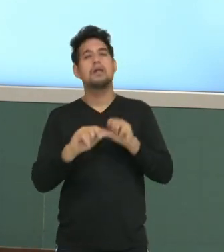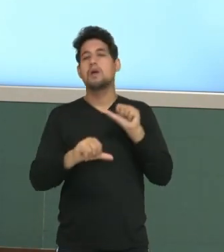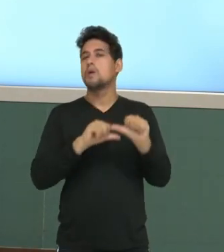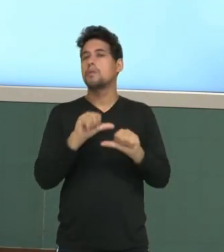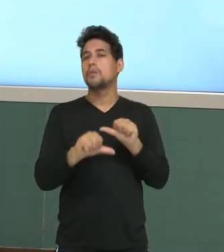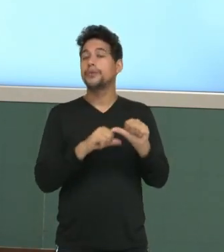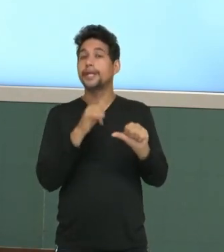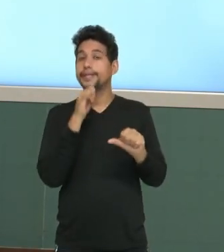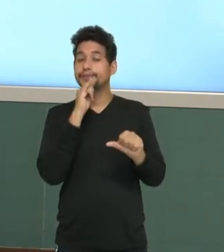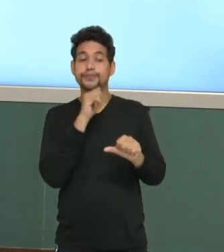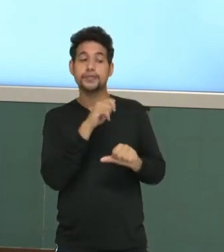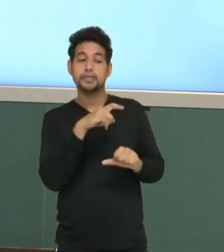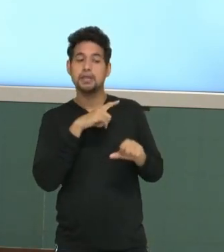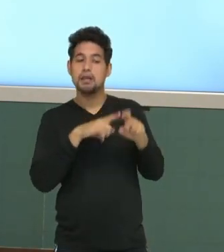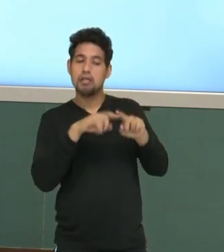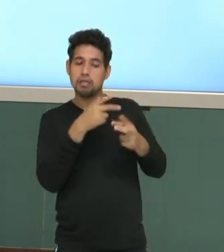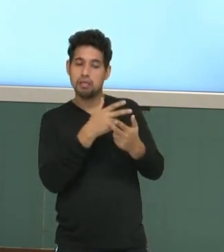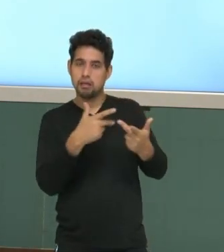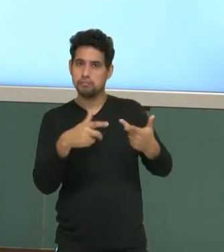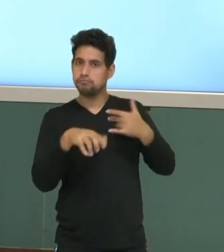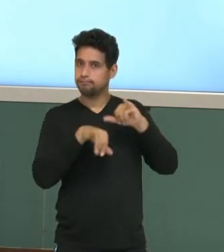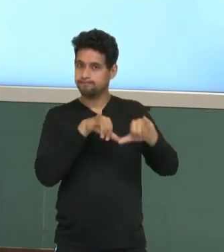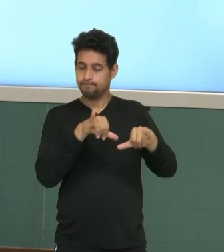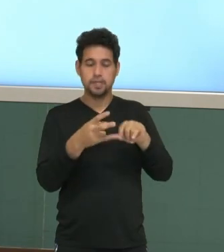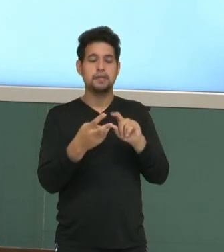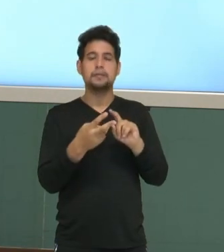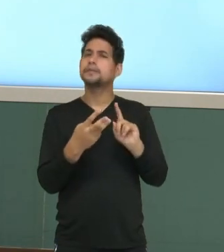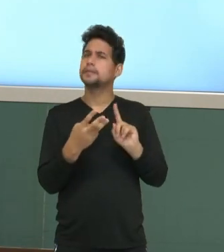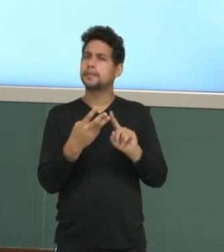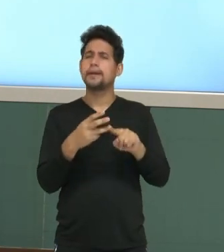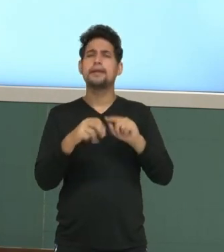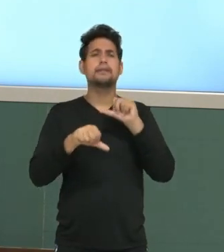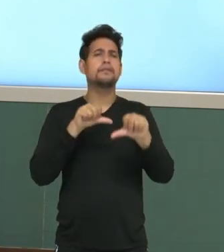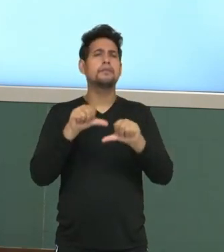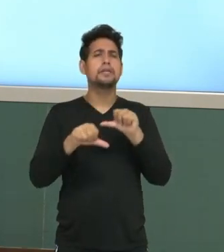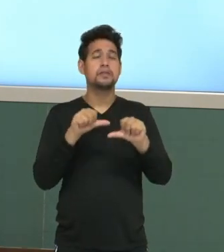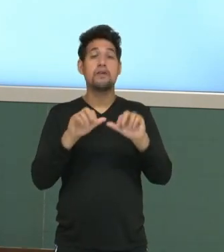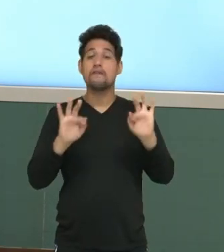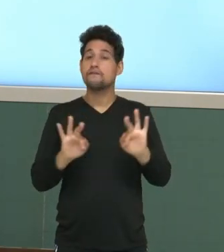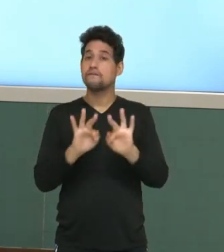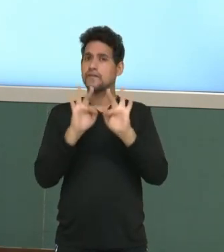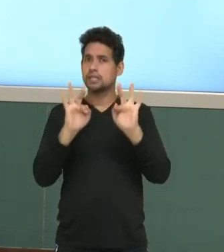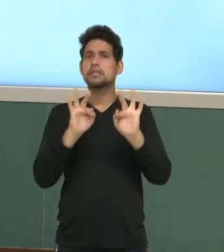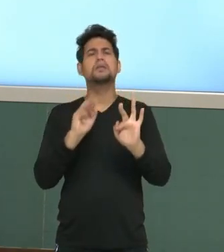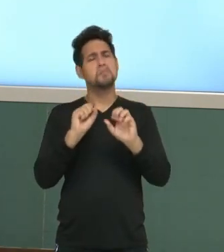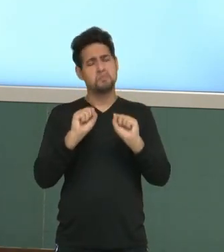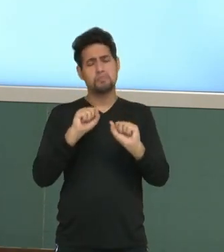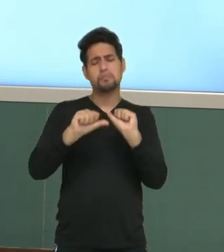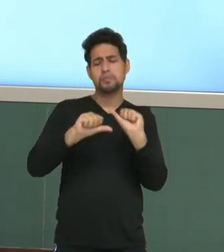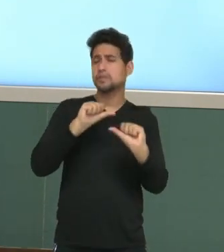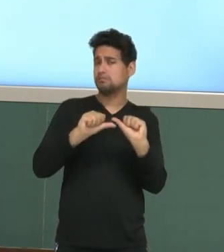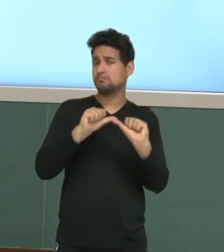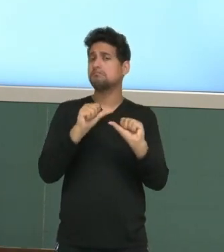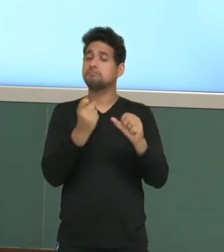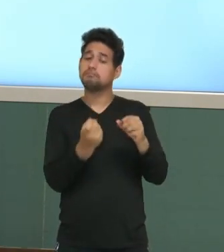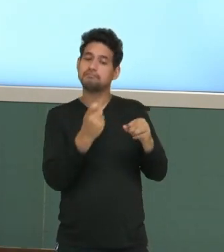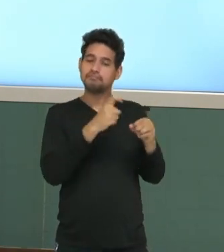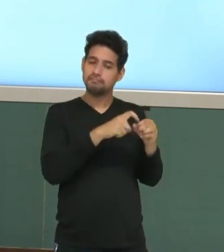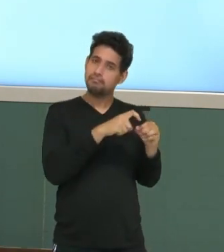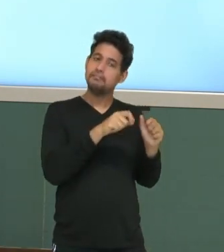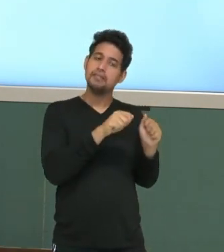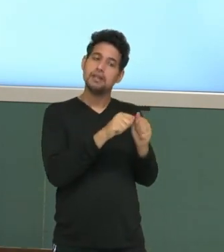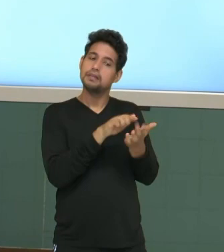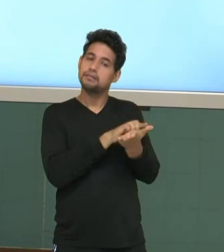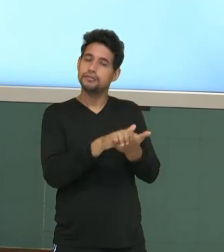muda a constituição química do material, e exemplos de transformações físicas reversíveis que eu volto